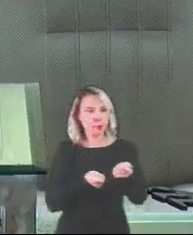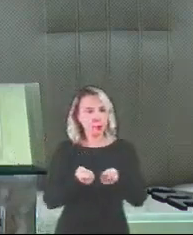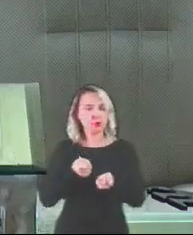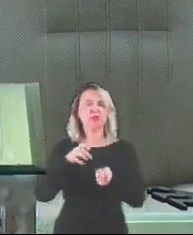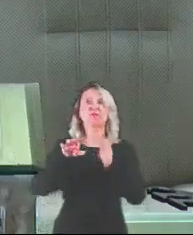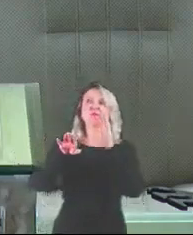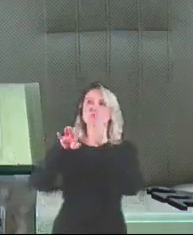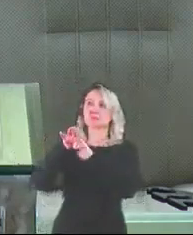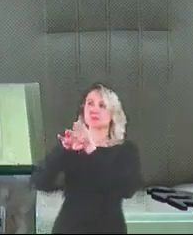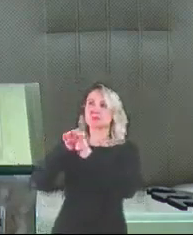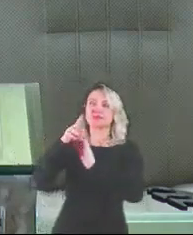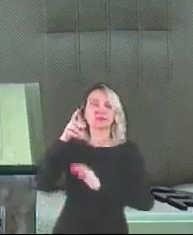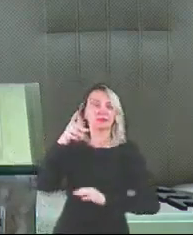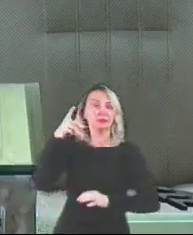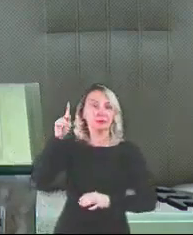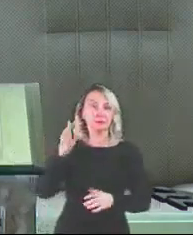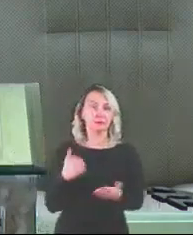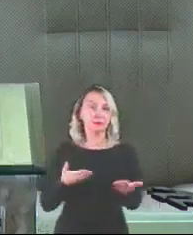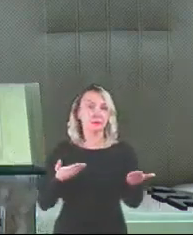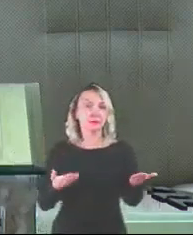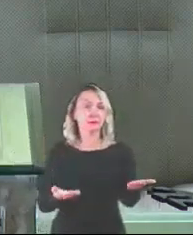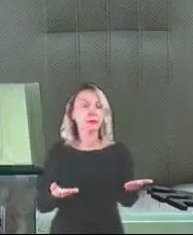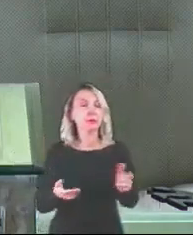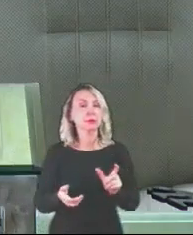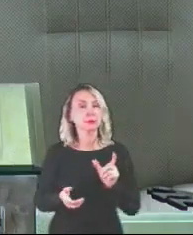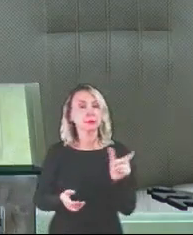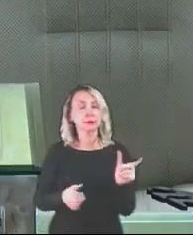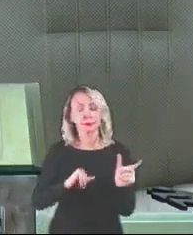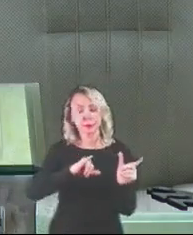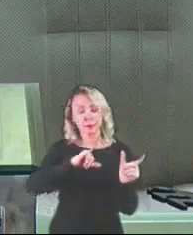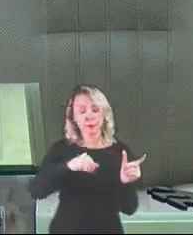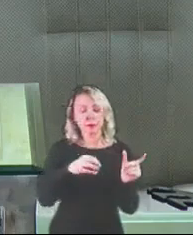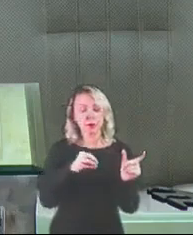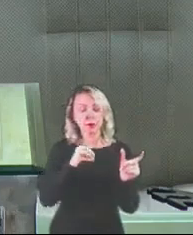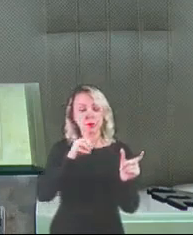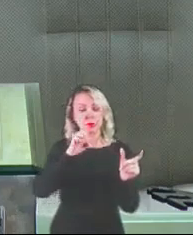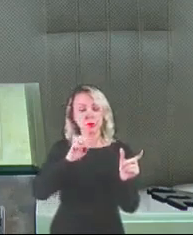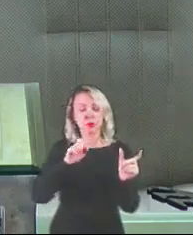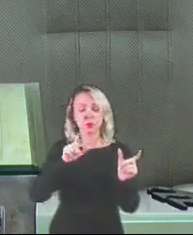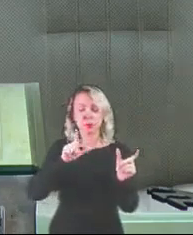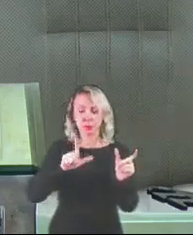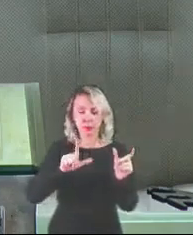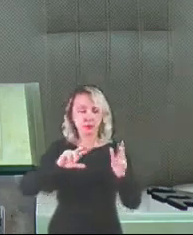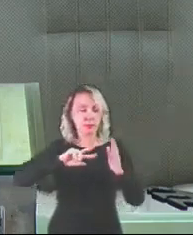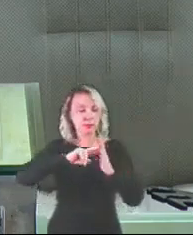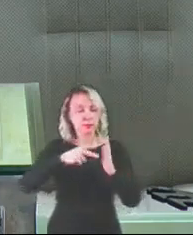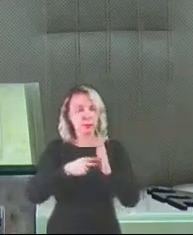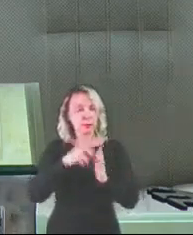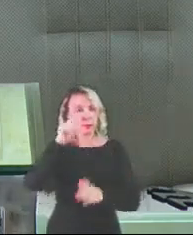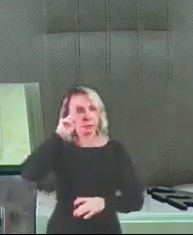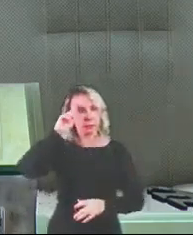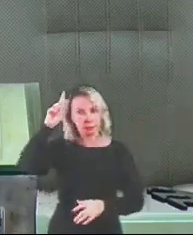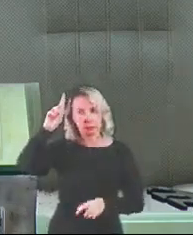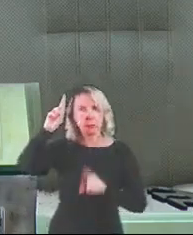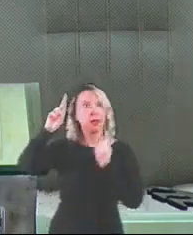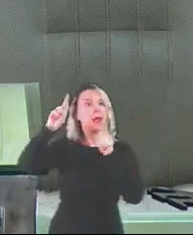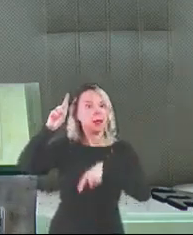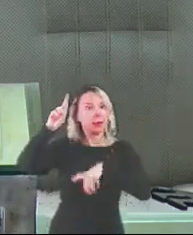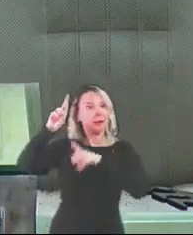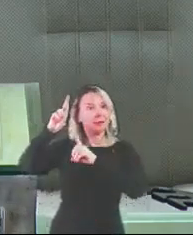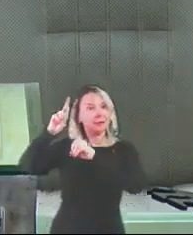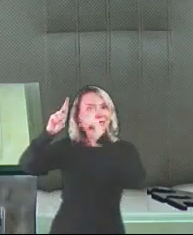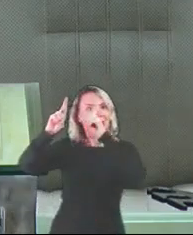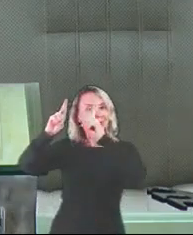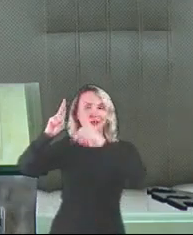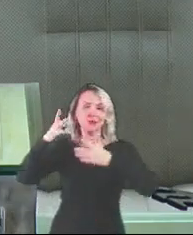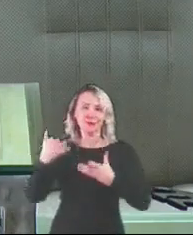irmãos. Então, Joel significa o Senhor é Deus. E é incrível que pareça, a gente todas